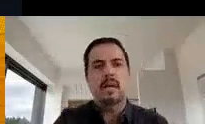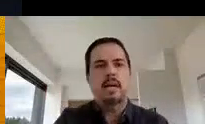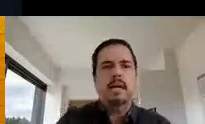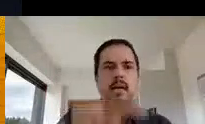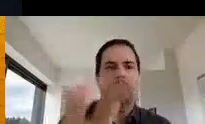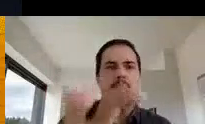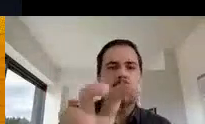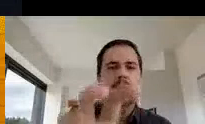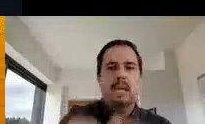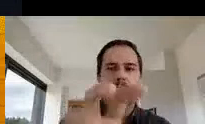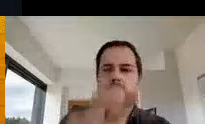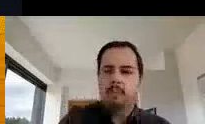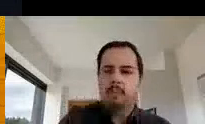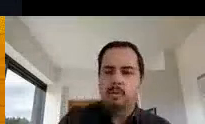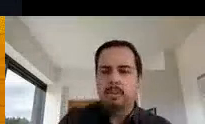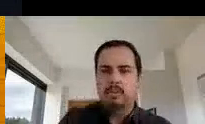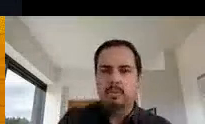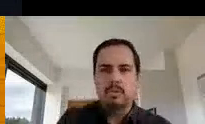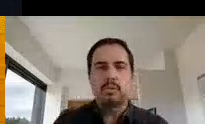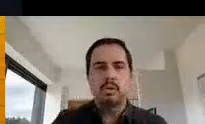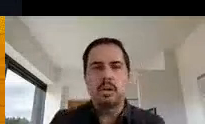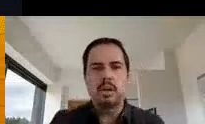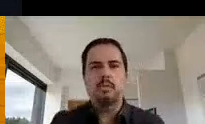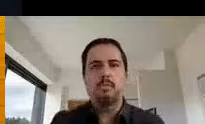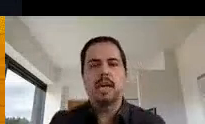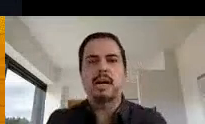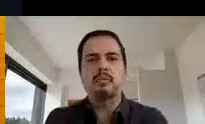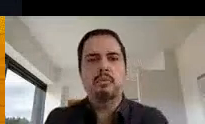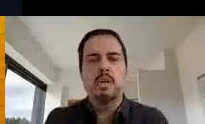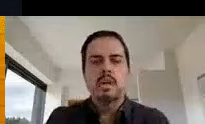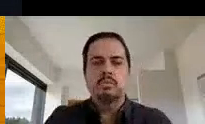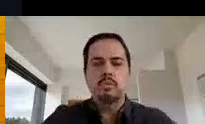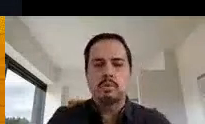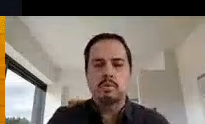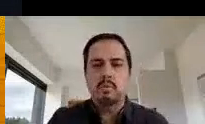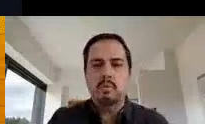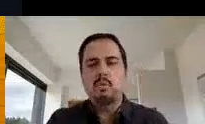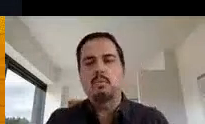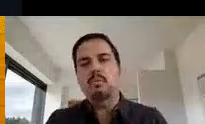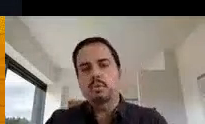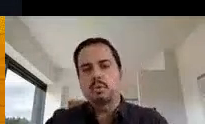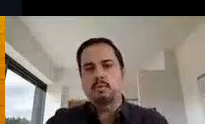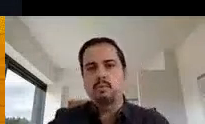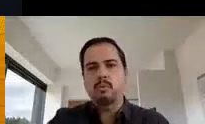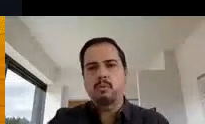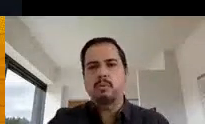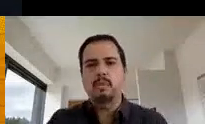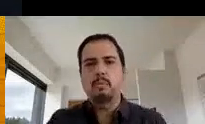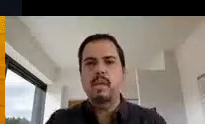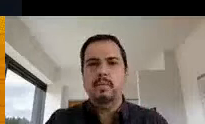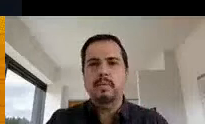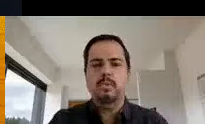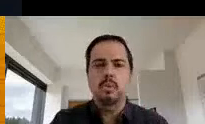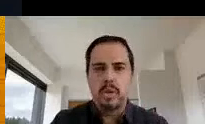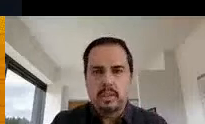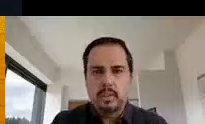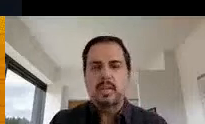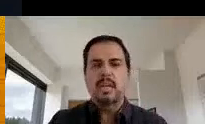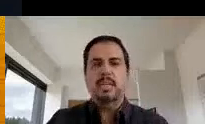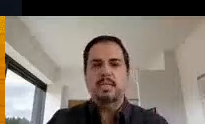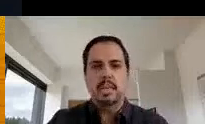terceira, tá? Primeira é a mais importante de todas. Quando você olha para um mercado, quando você olha para um público, quando você olha para um conjunto de